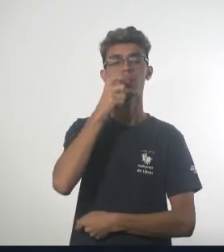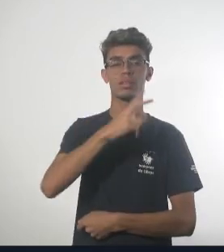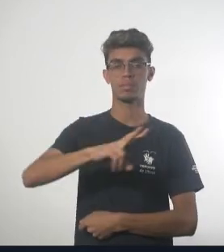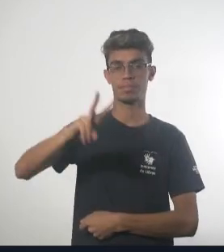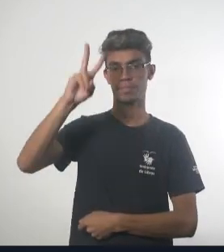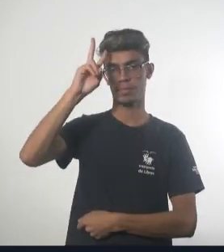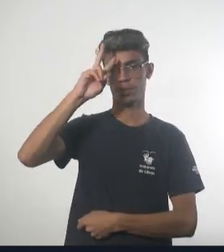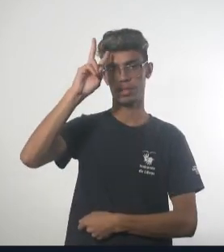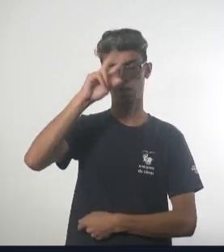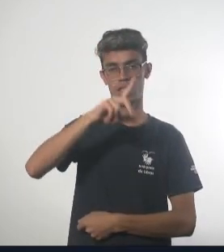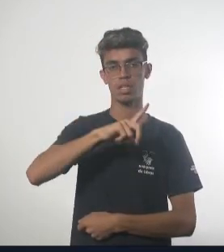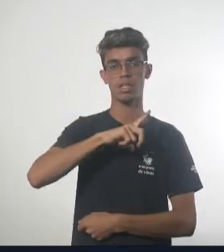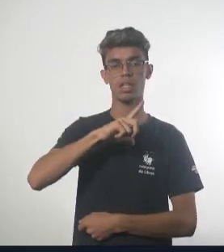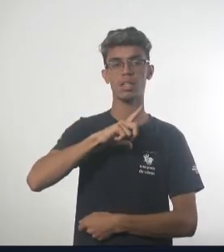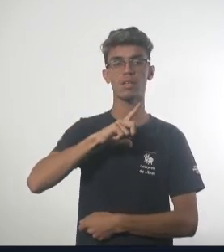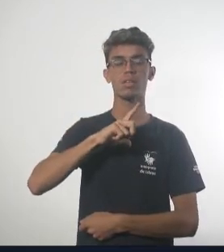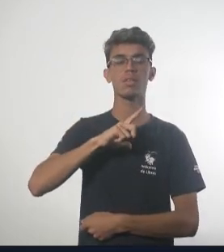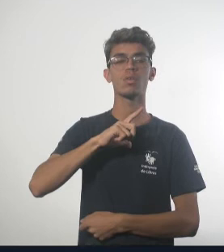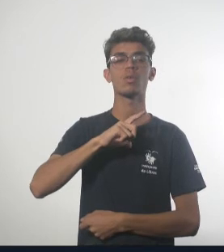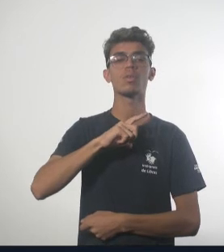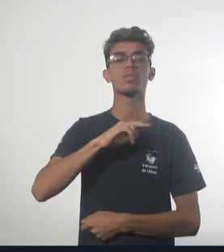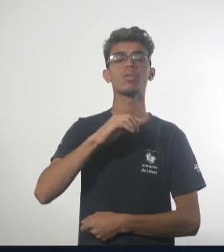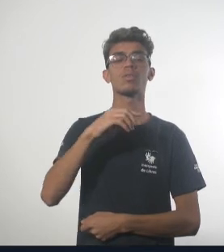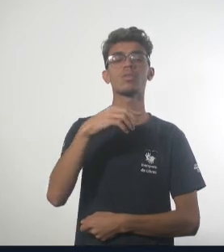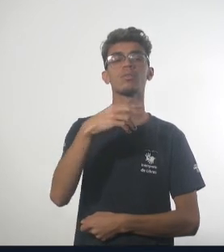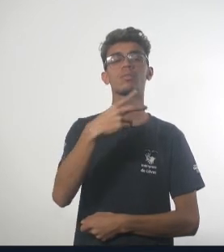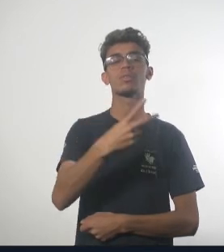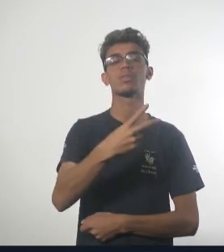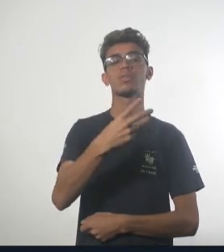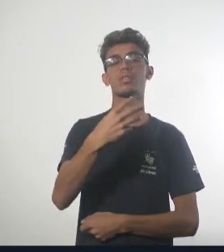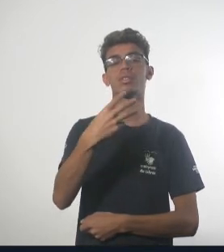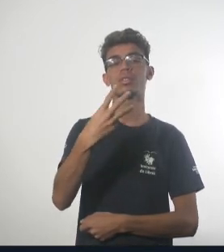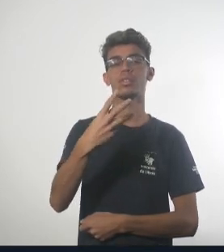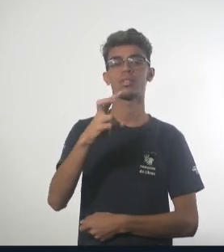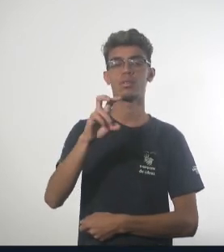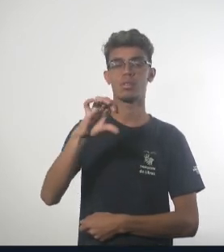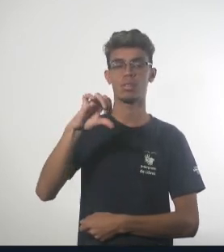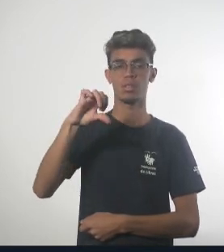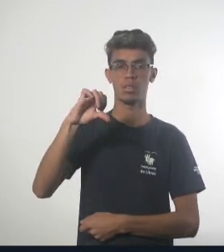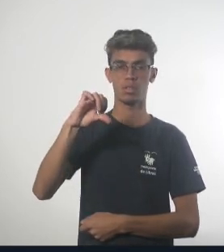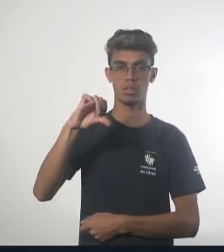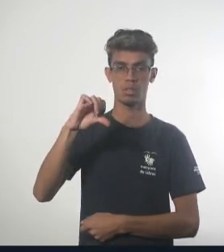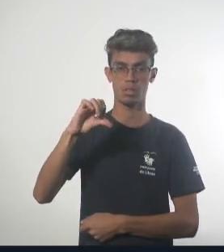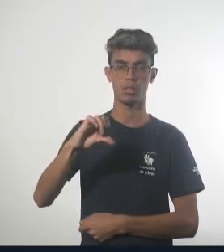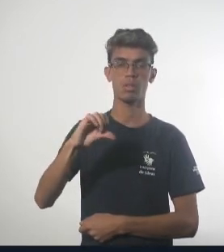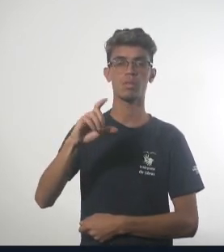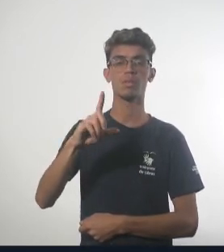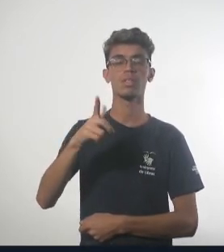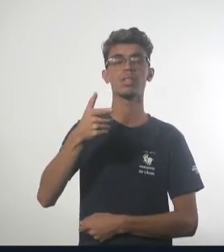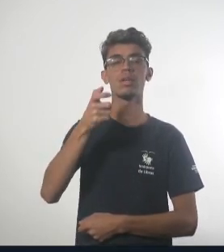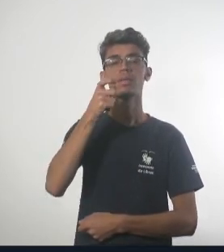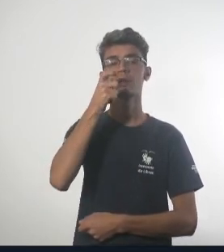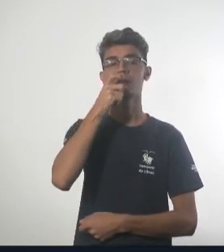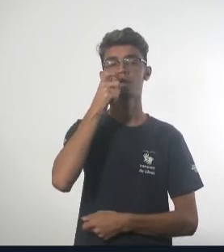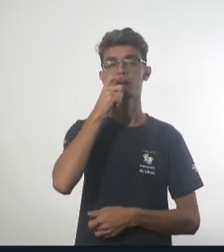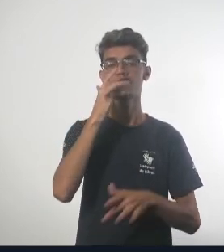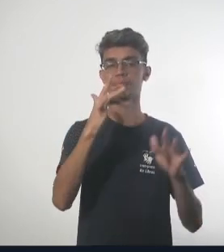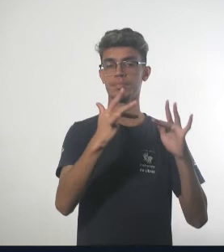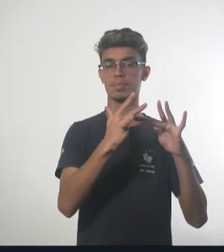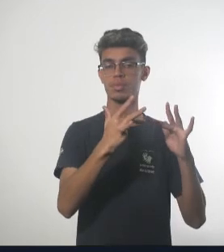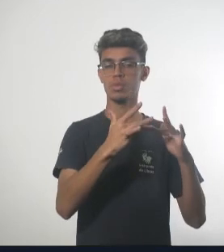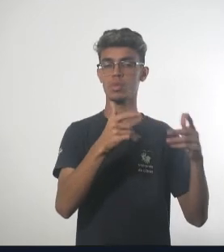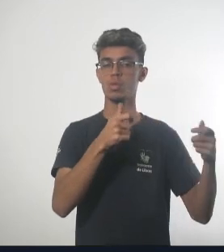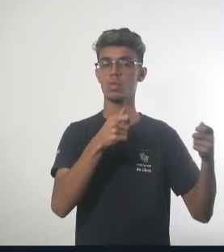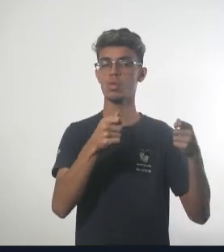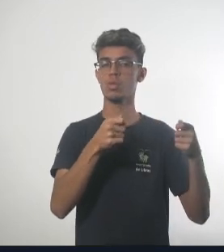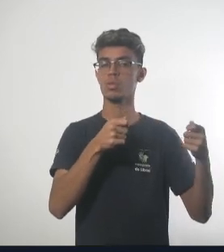lembrando que nós partimos de 2.359 casos confirmados, dos quais nós, então, monitoramos os contatos, O